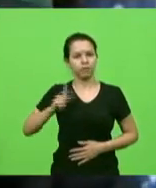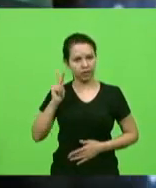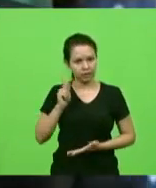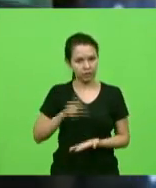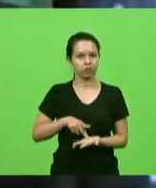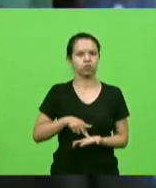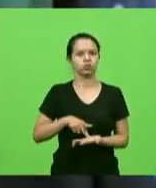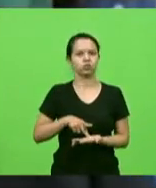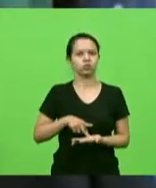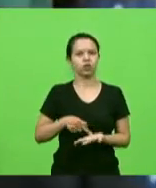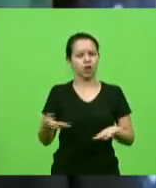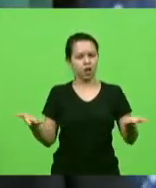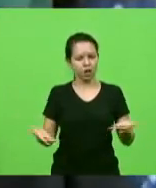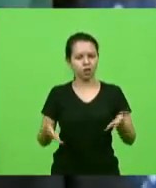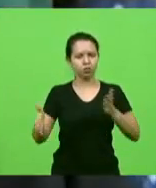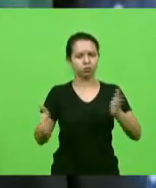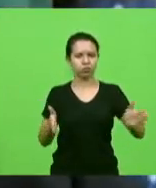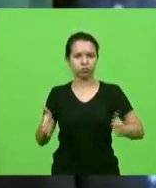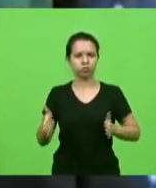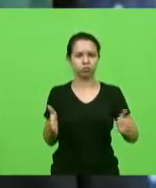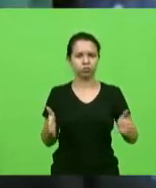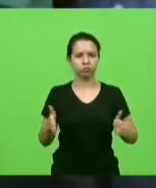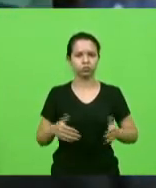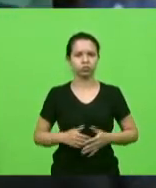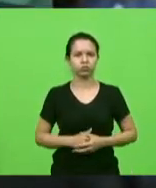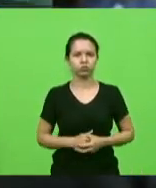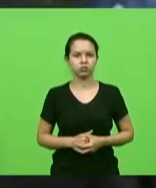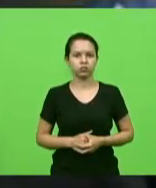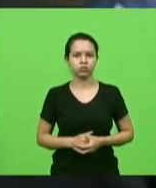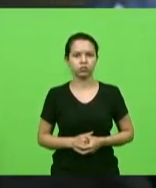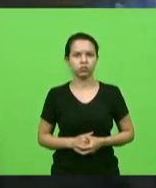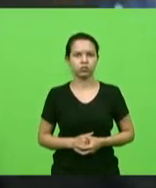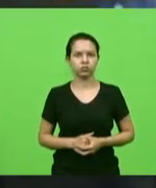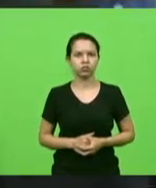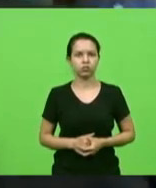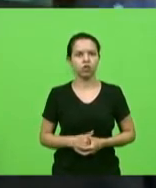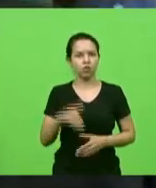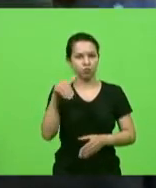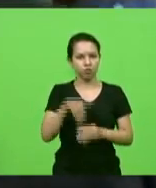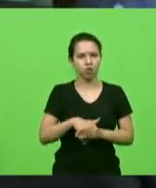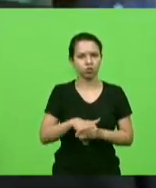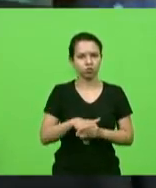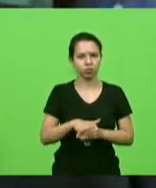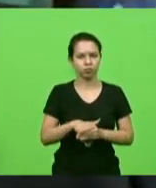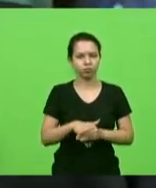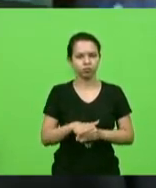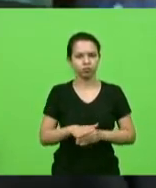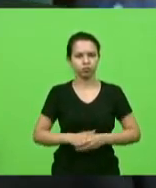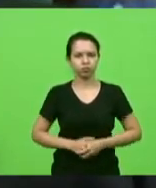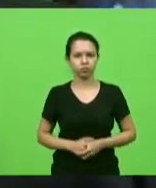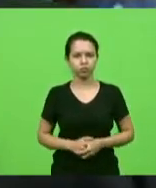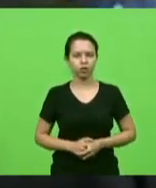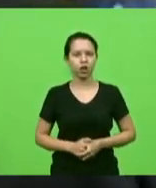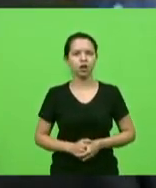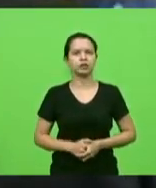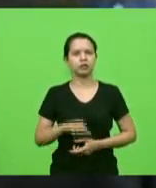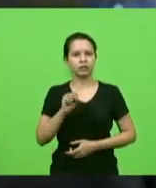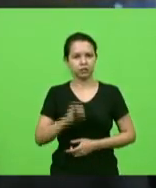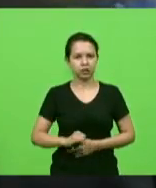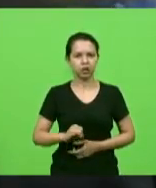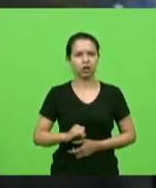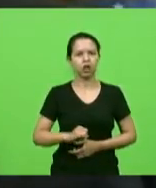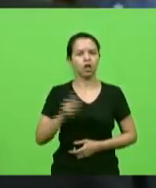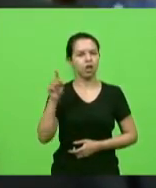a este momento e este momento se atesta ausência de dolo do